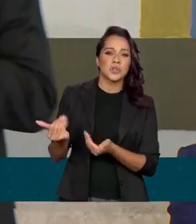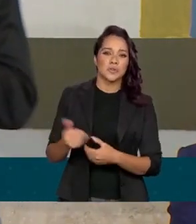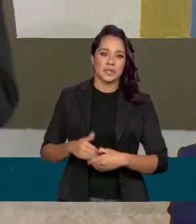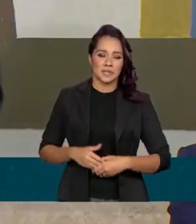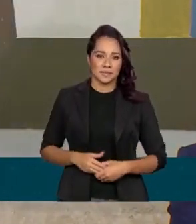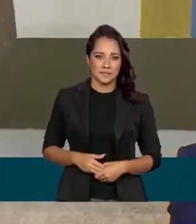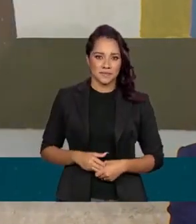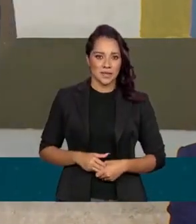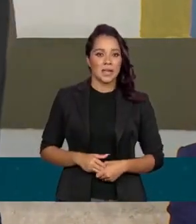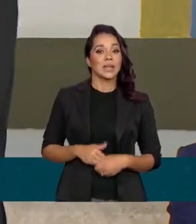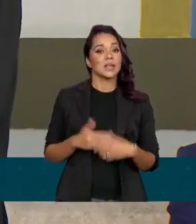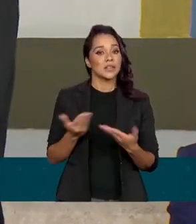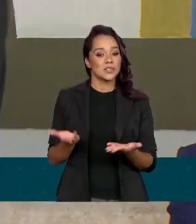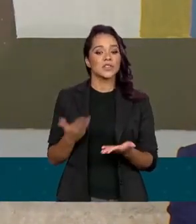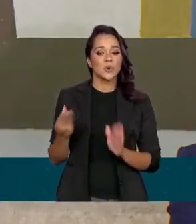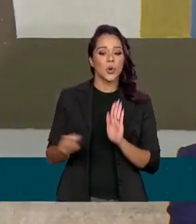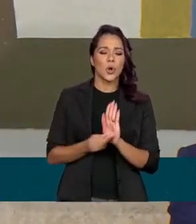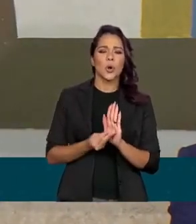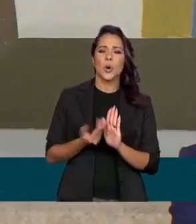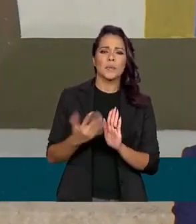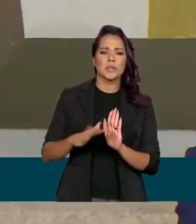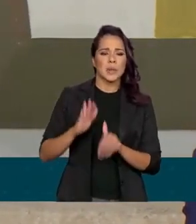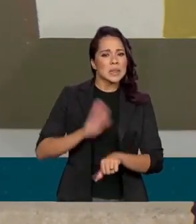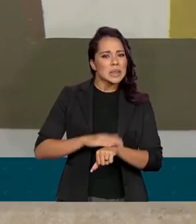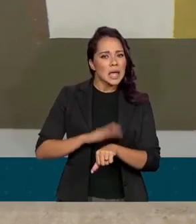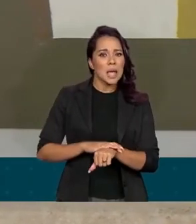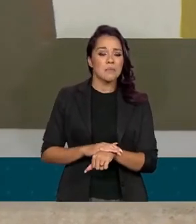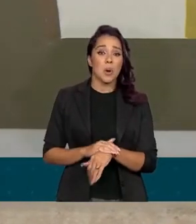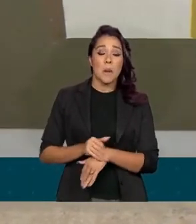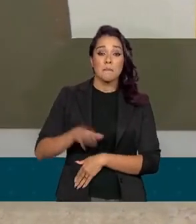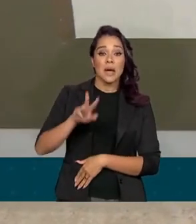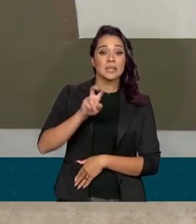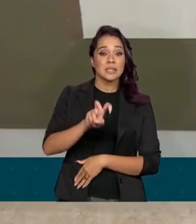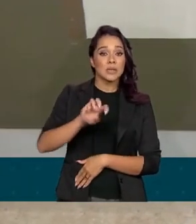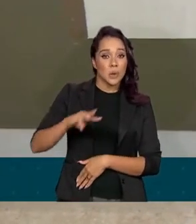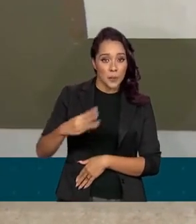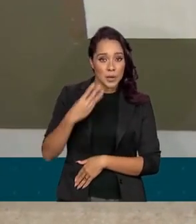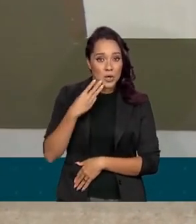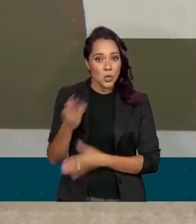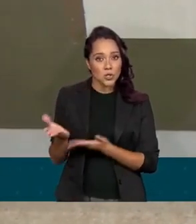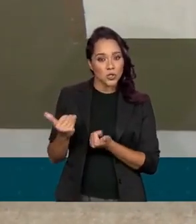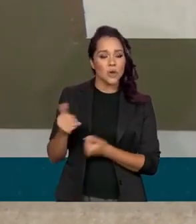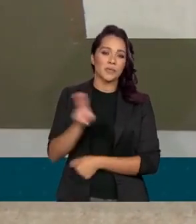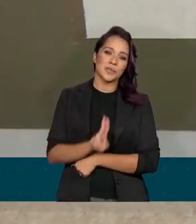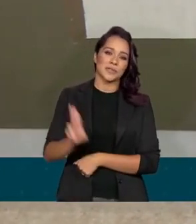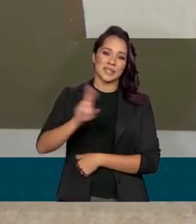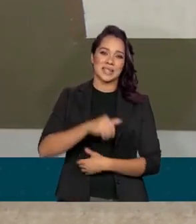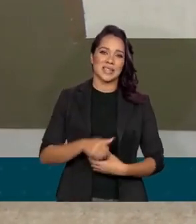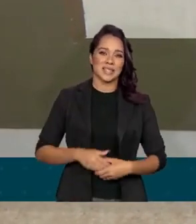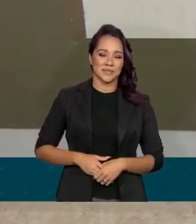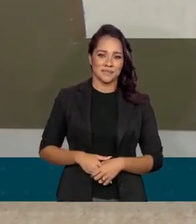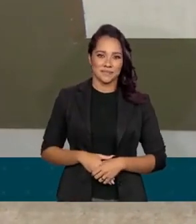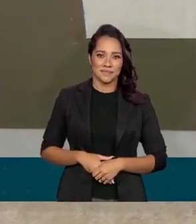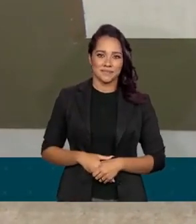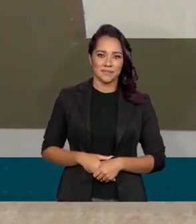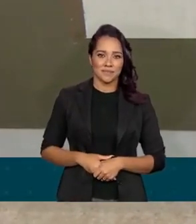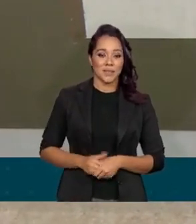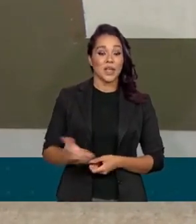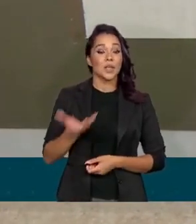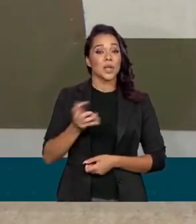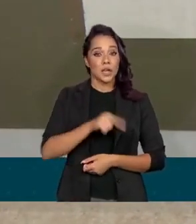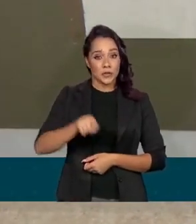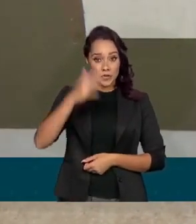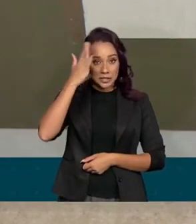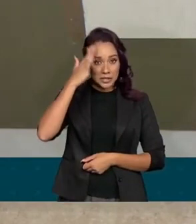juventude. E nós colocamos em pouco tempo mais de 5 milhões de jovens na universidade. E eu quero que